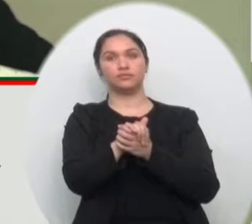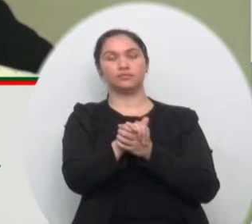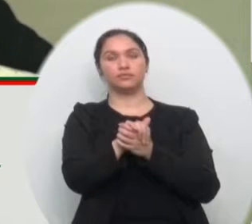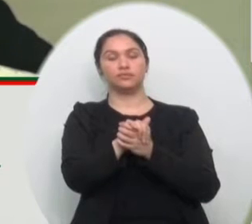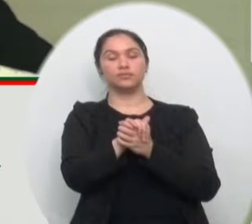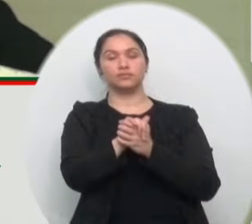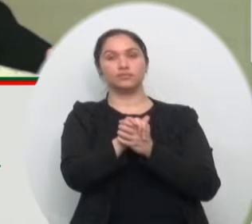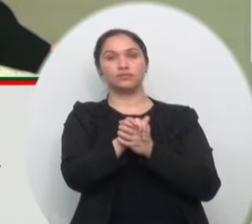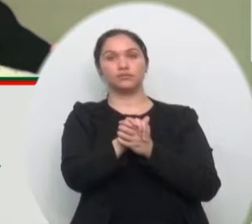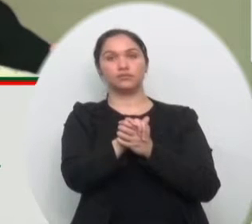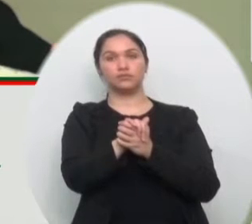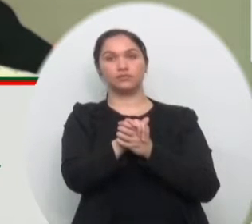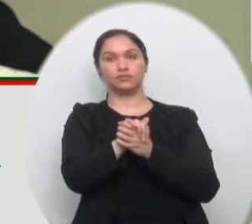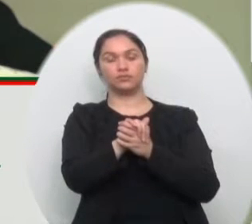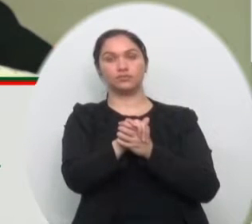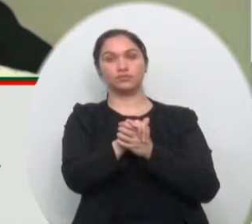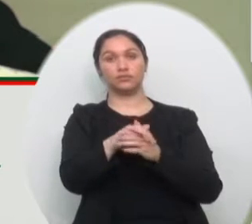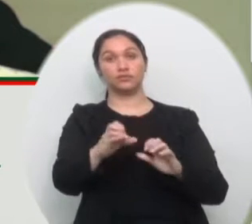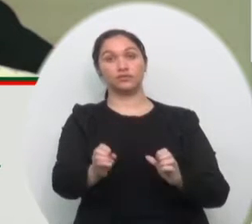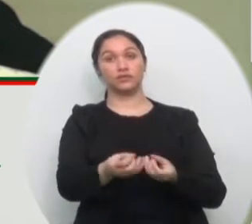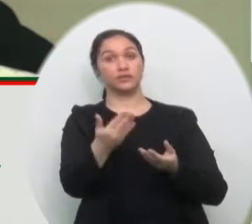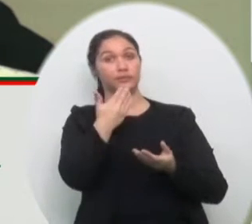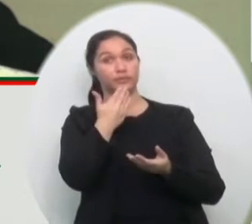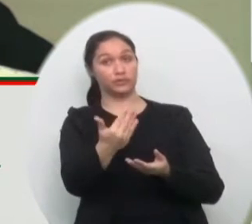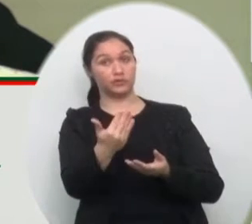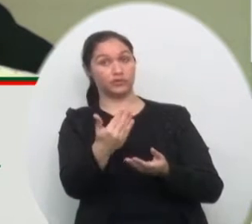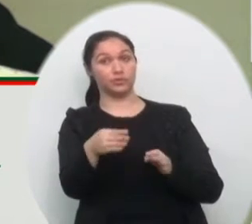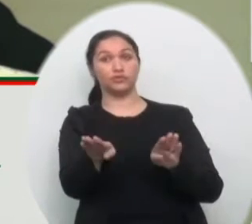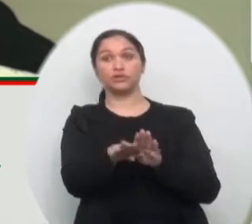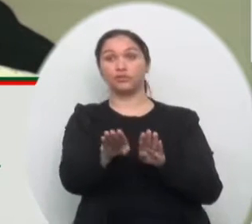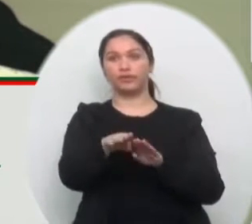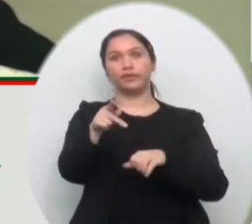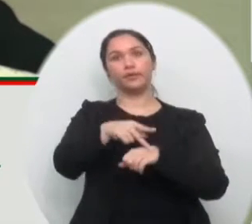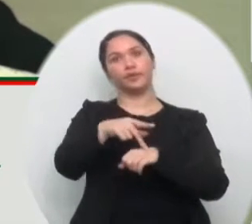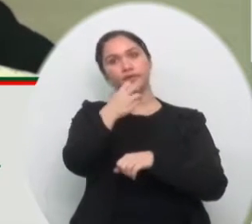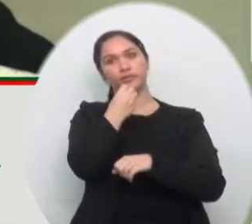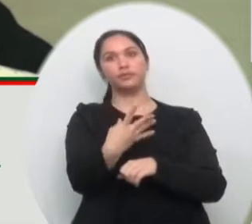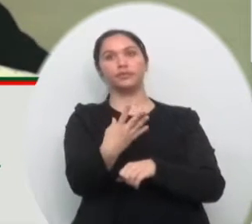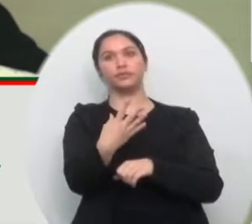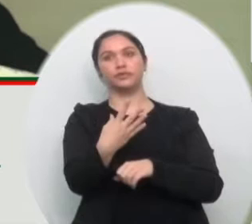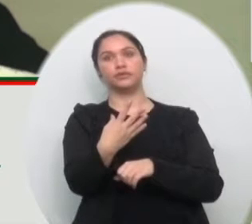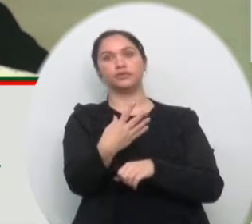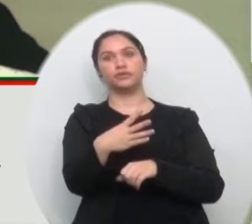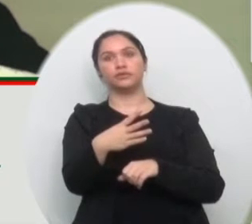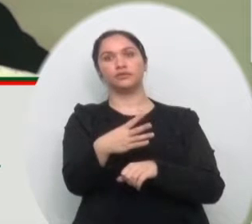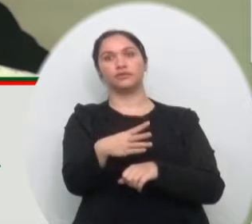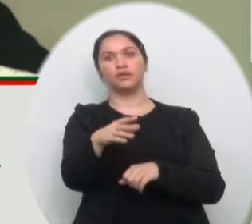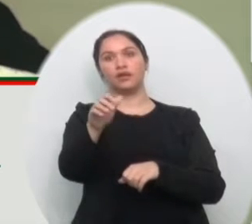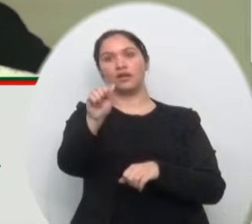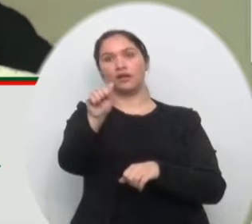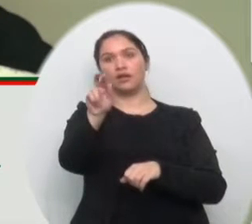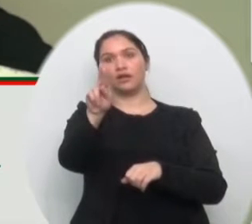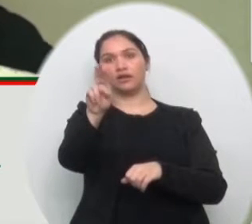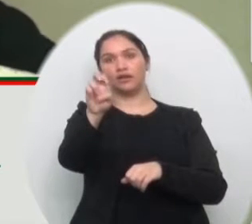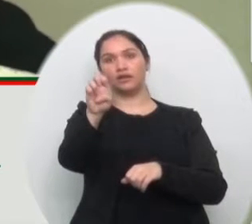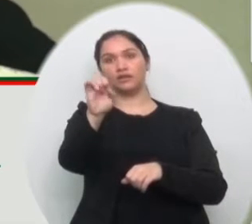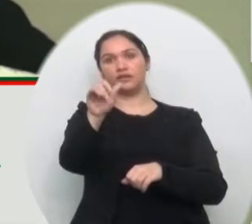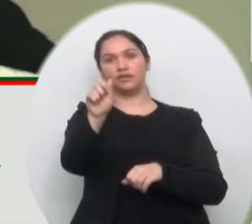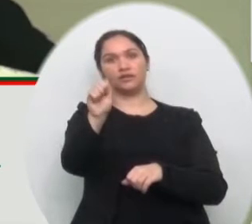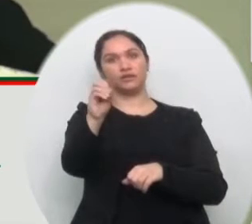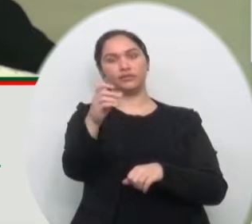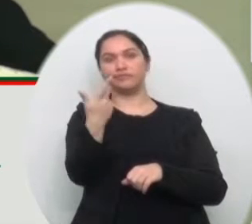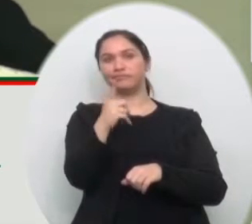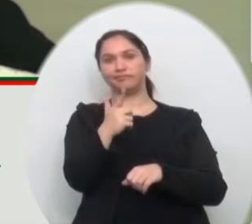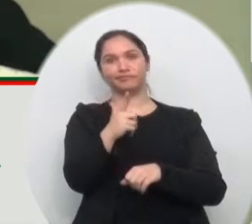material. Realmente material bom, porque não adianta mandar areão para botar nesses pontos ali, que só vai aumentar mais o lodo, a lama. Então, isso é uma necessidade da